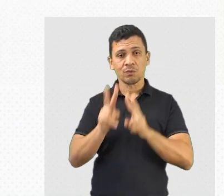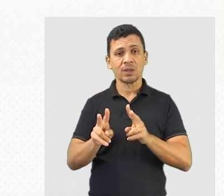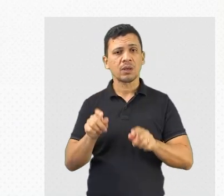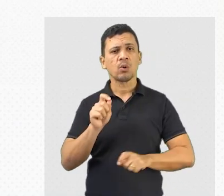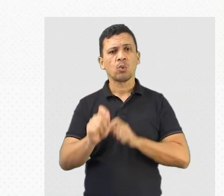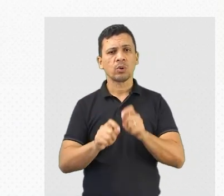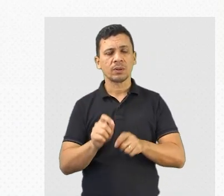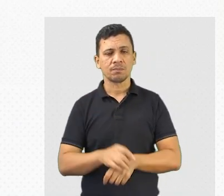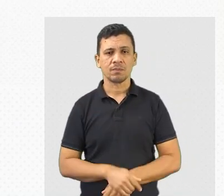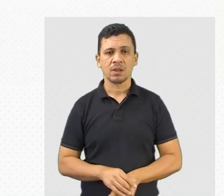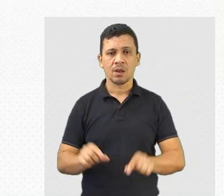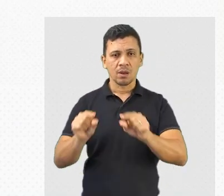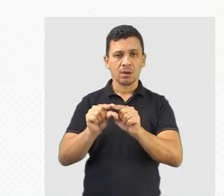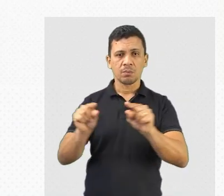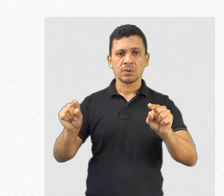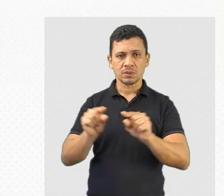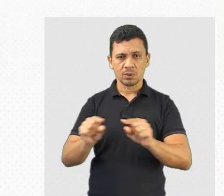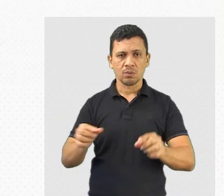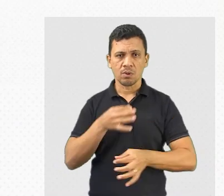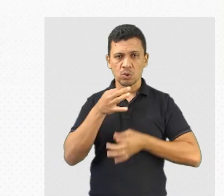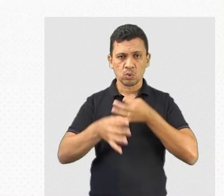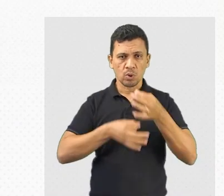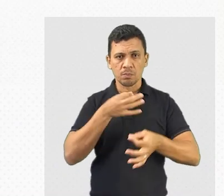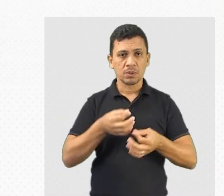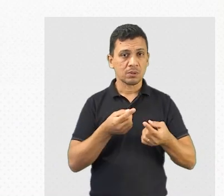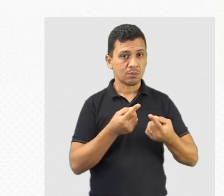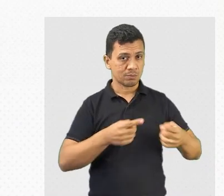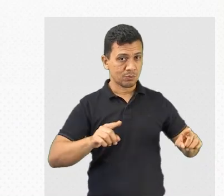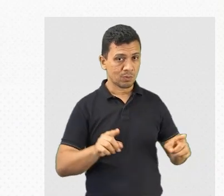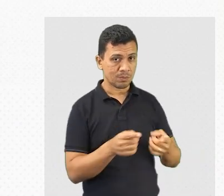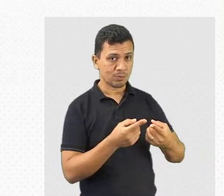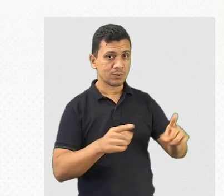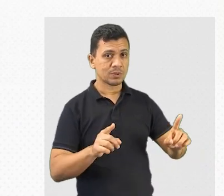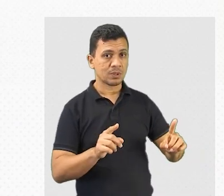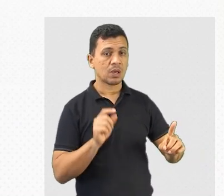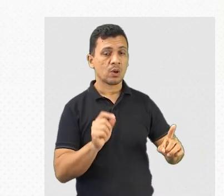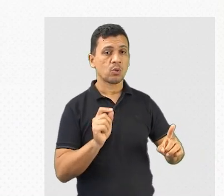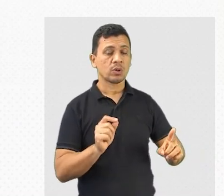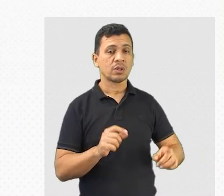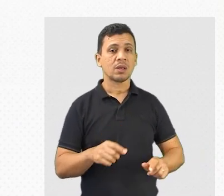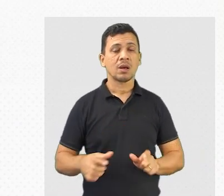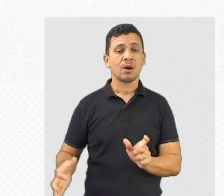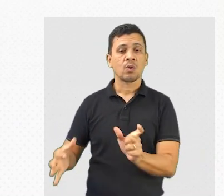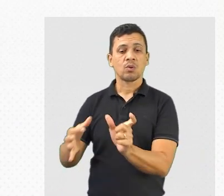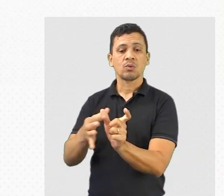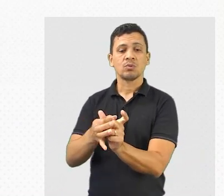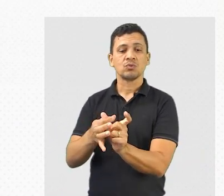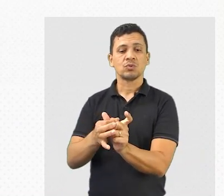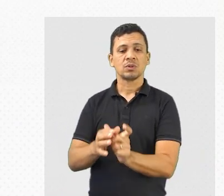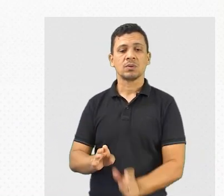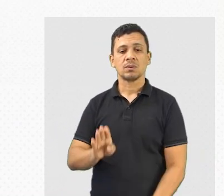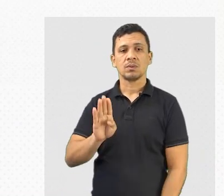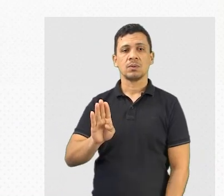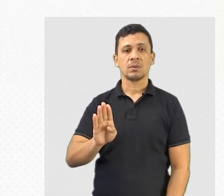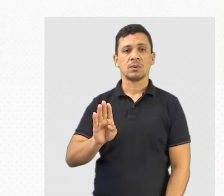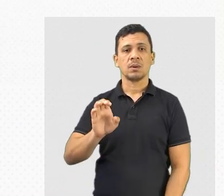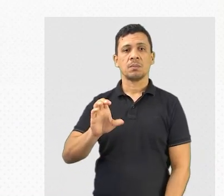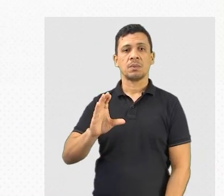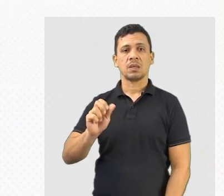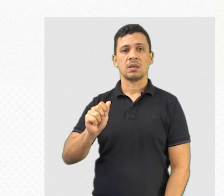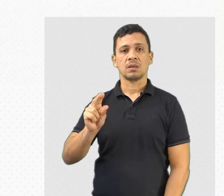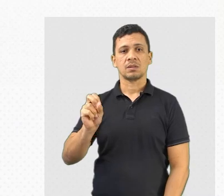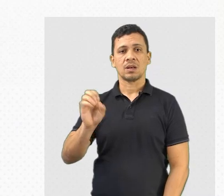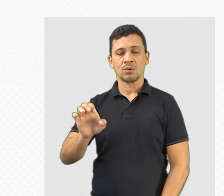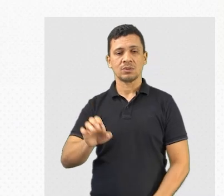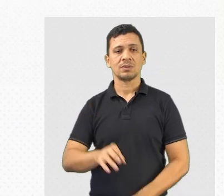em uma expressão de opinião a respeito de uma música a conjunção because, que é o por causa de